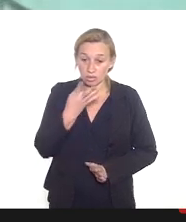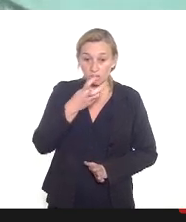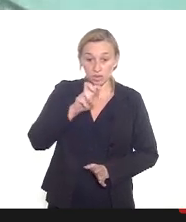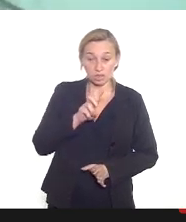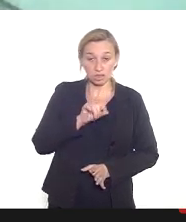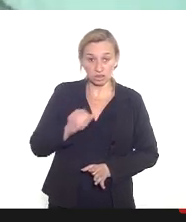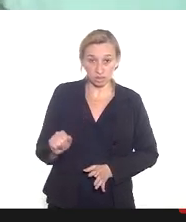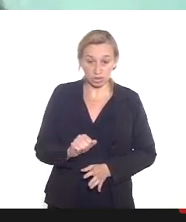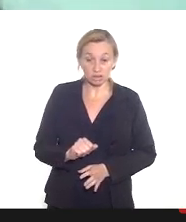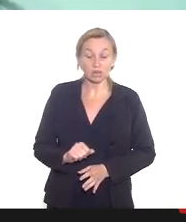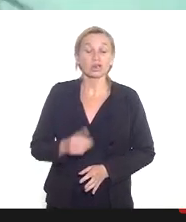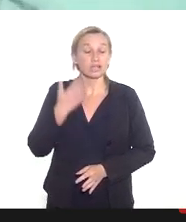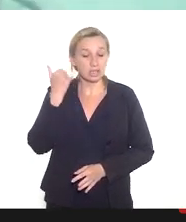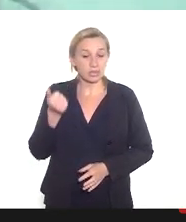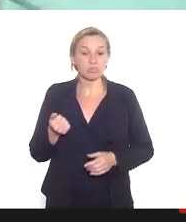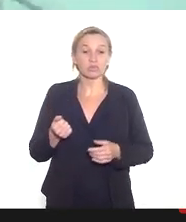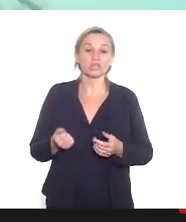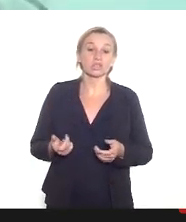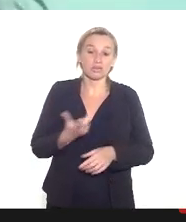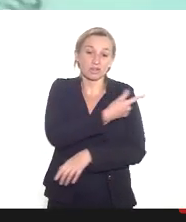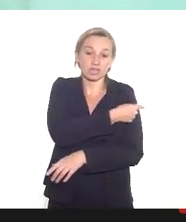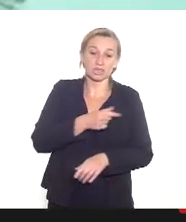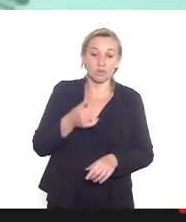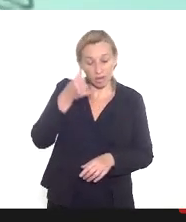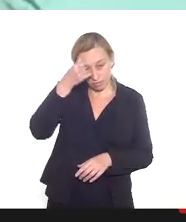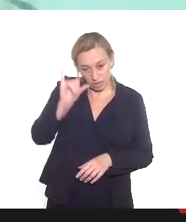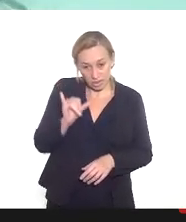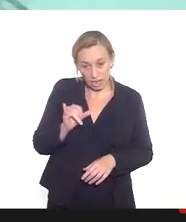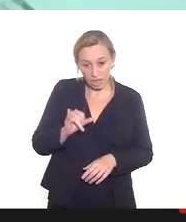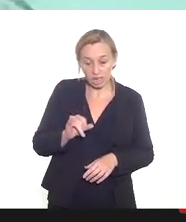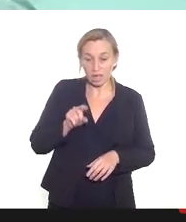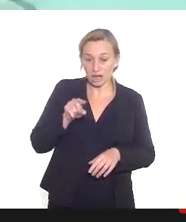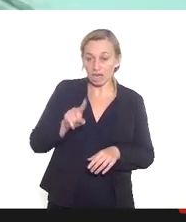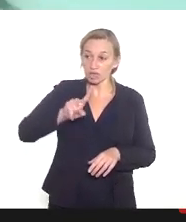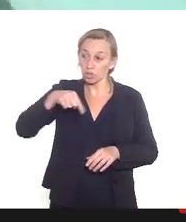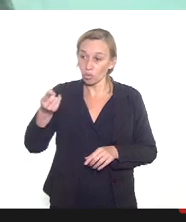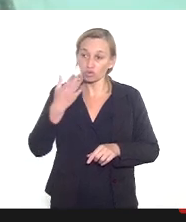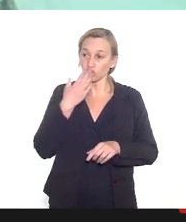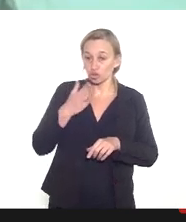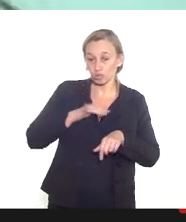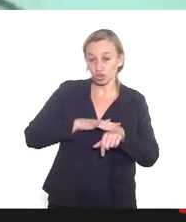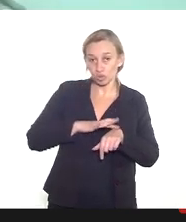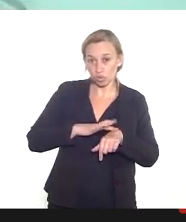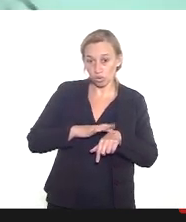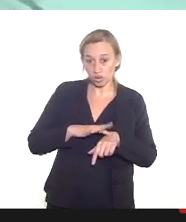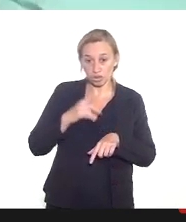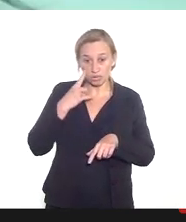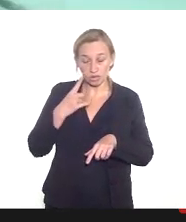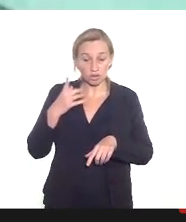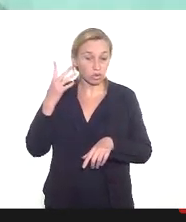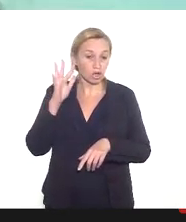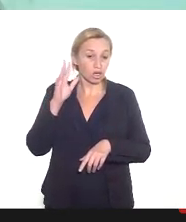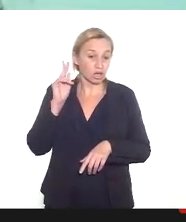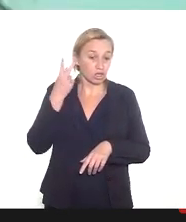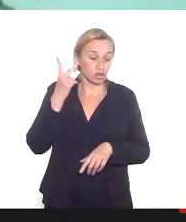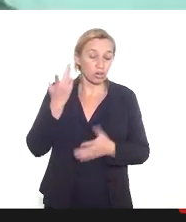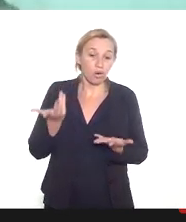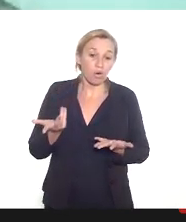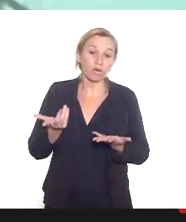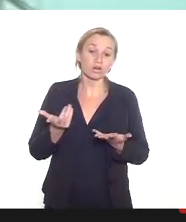que a vacinação é a forma mais eficaz de prevenir esta outras doenças né do ponto de vista histórico